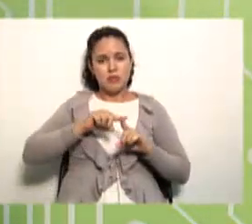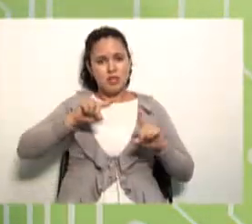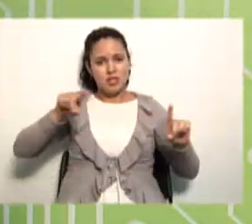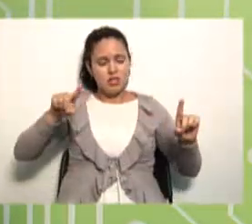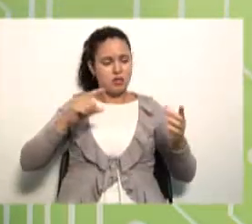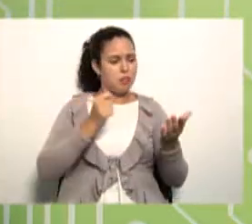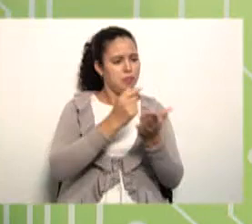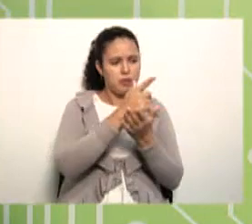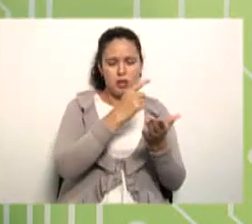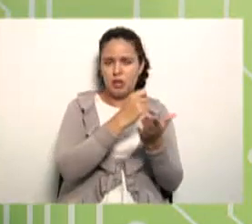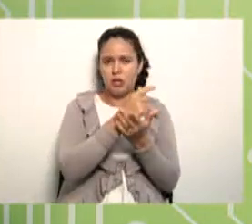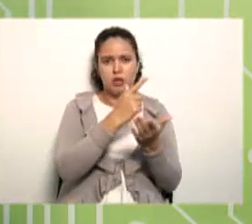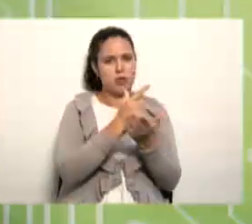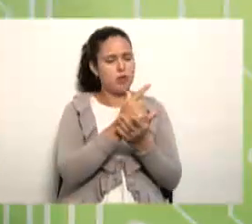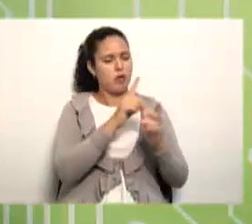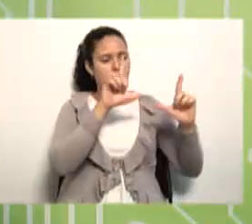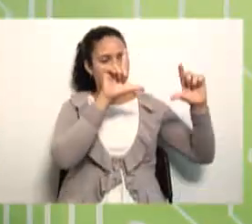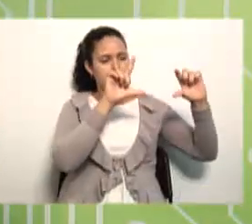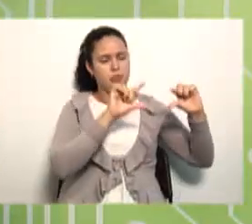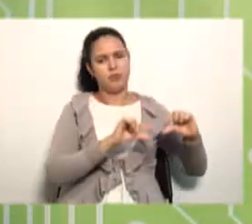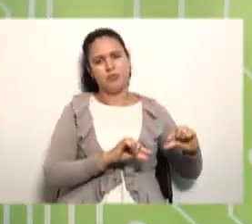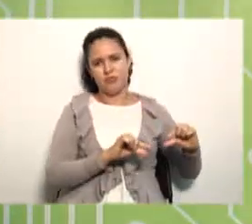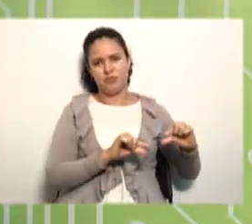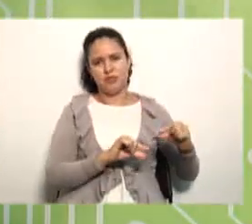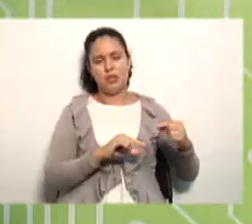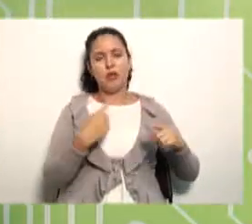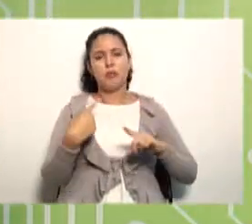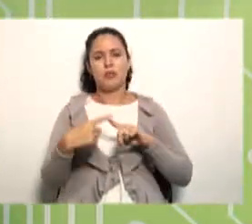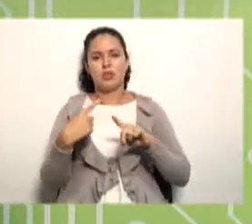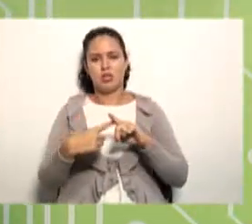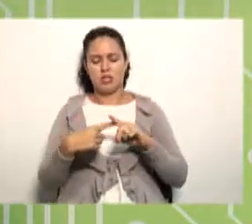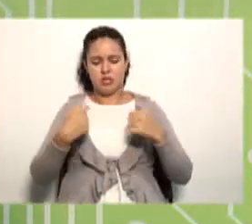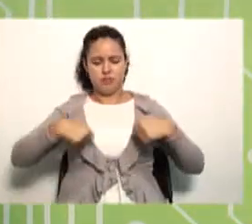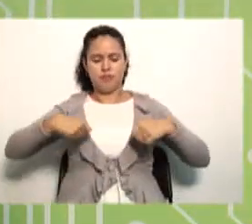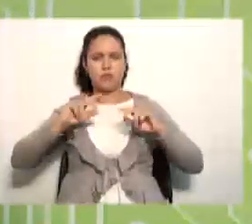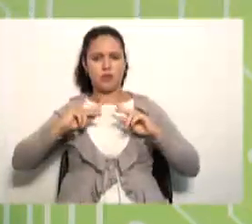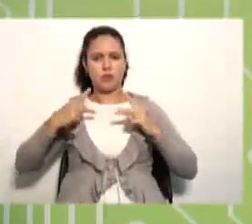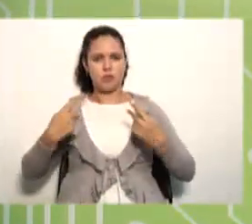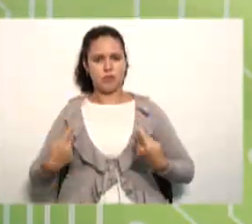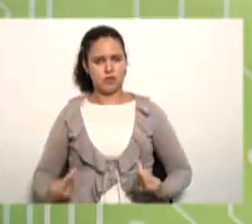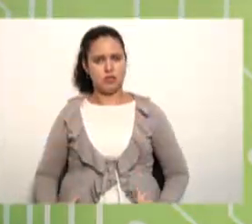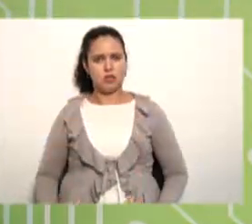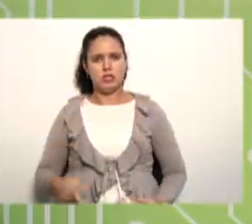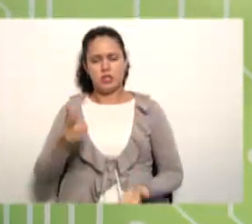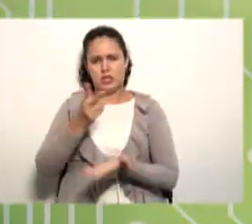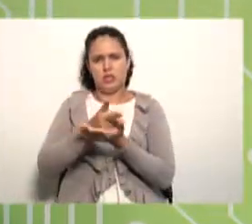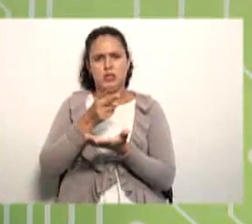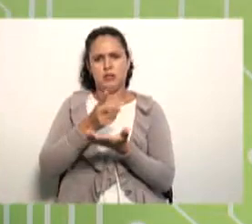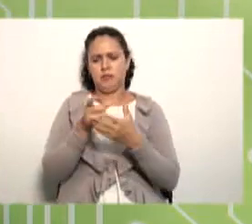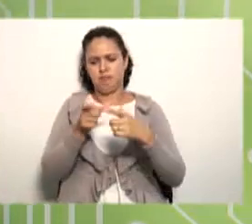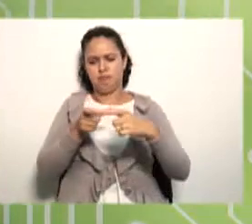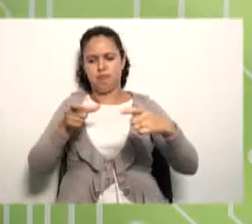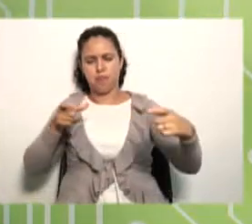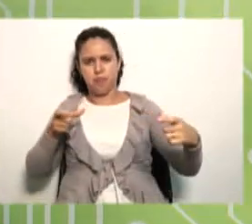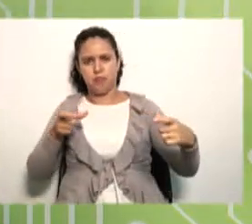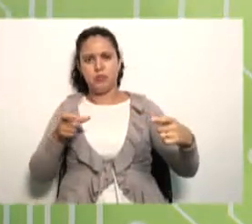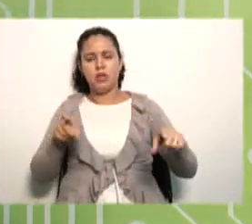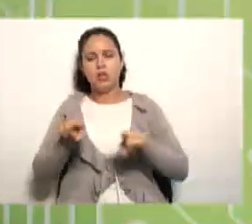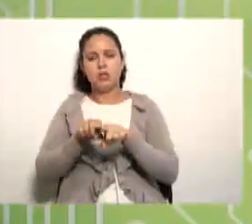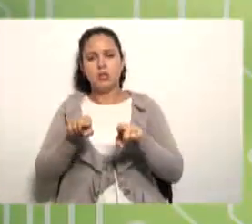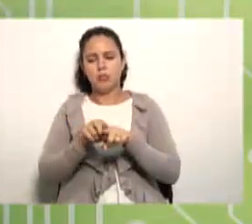necessidades humanas são ilimitadas e quando a gente consome tudo que a gente achava que tinha vontade, surgem novas